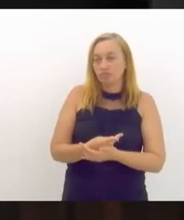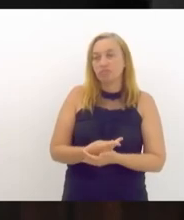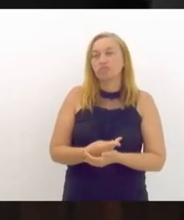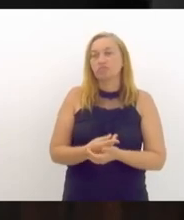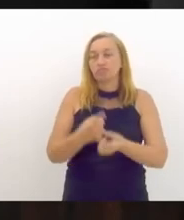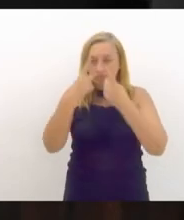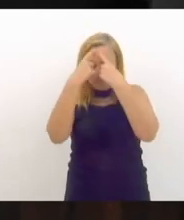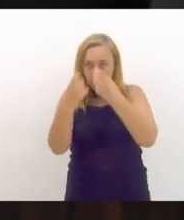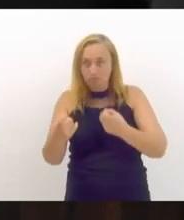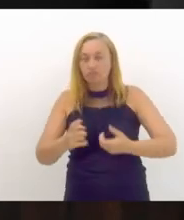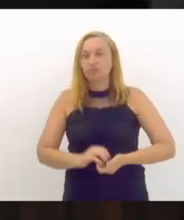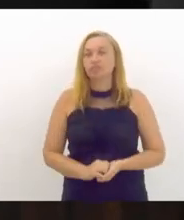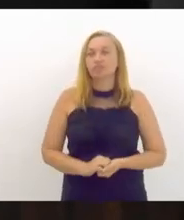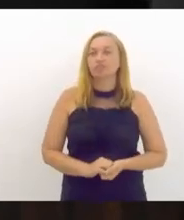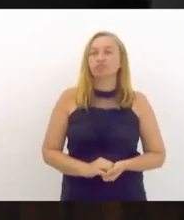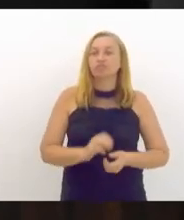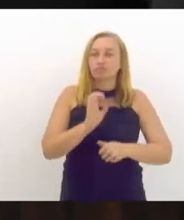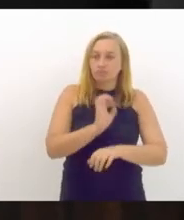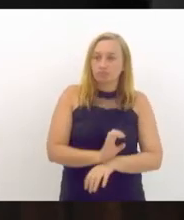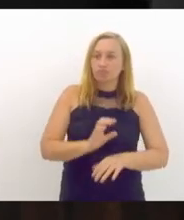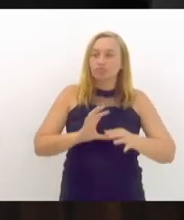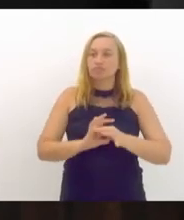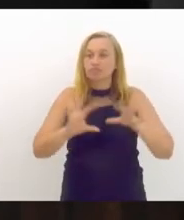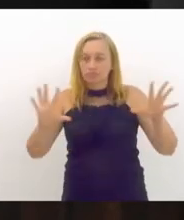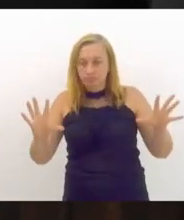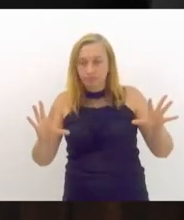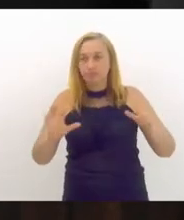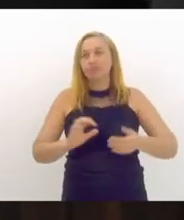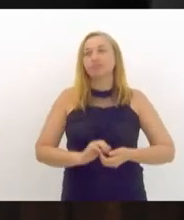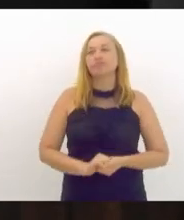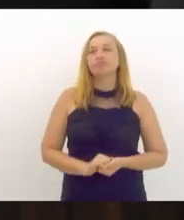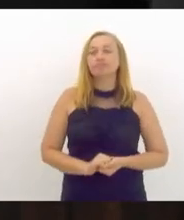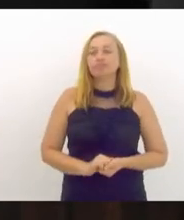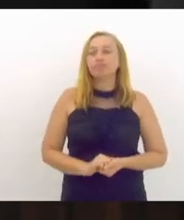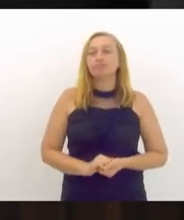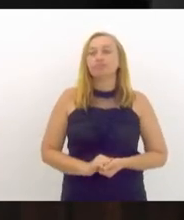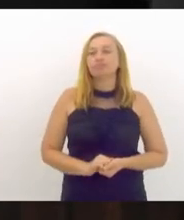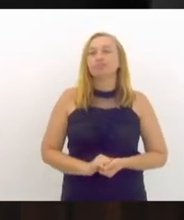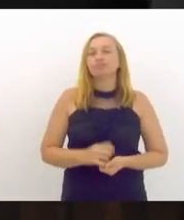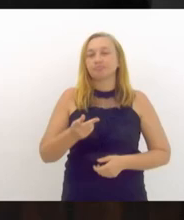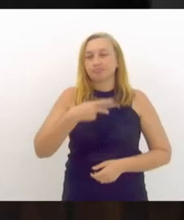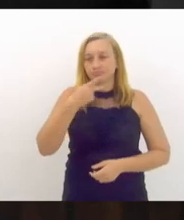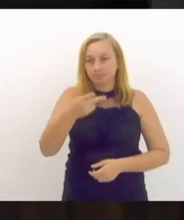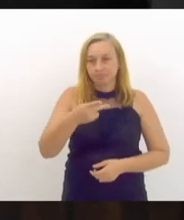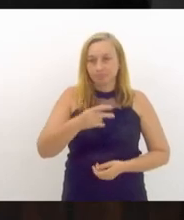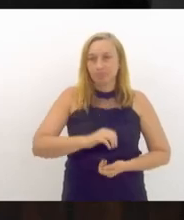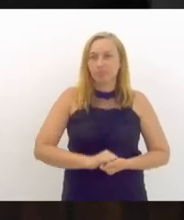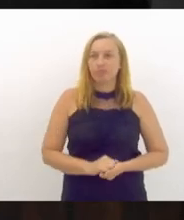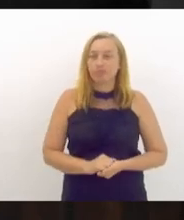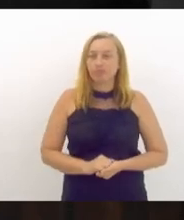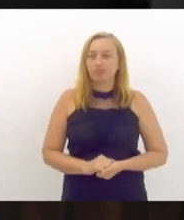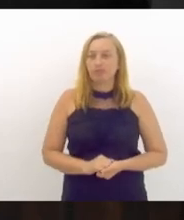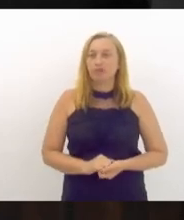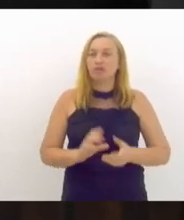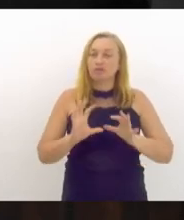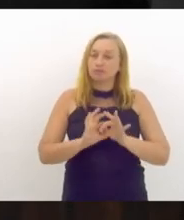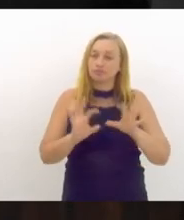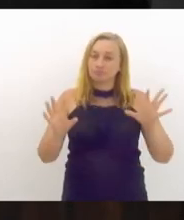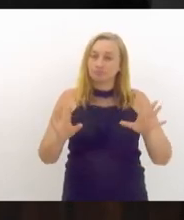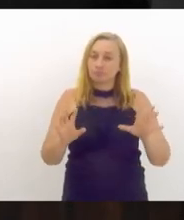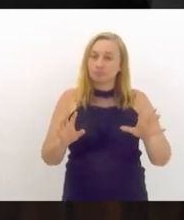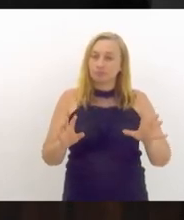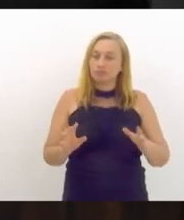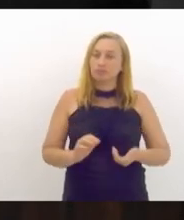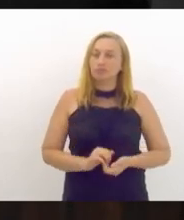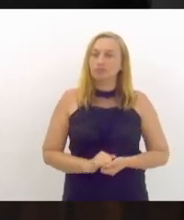Nós vivemos num Estado laico onde as pessoas devem ter a liberdade de expressão e a sua liberdade de